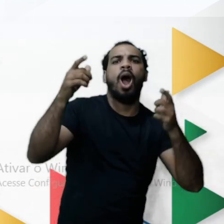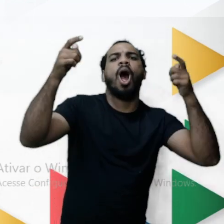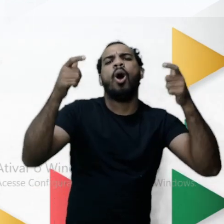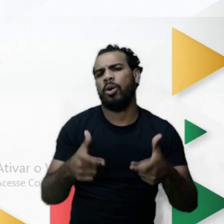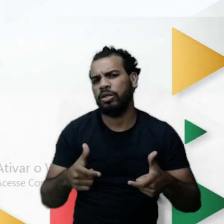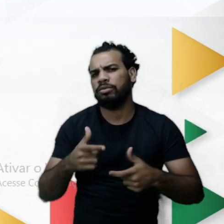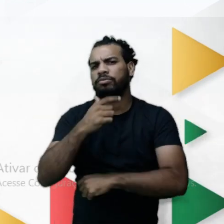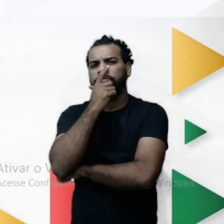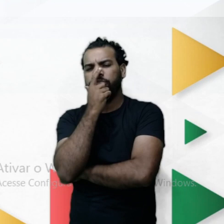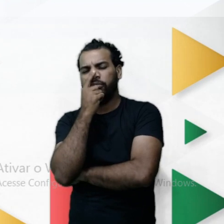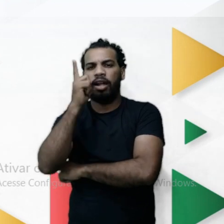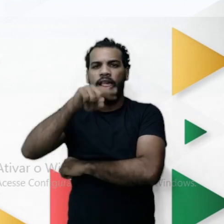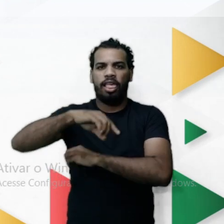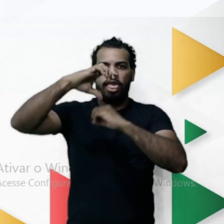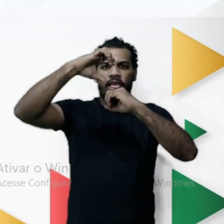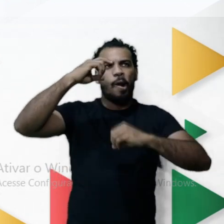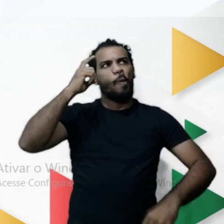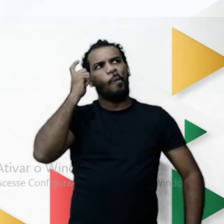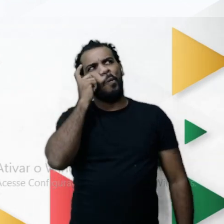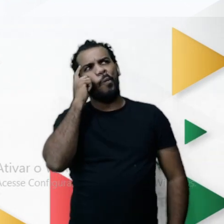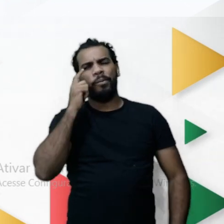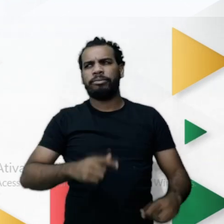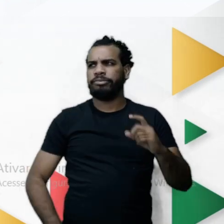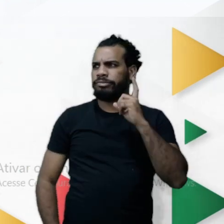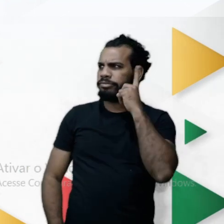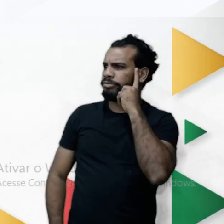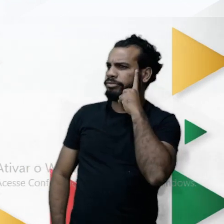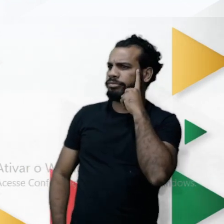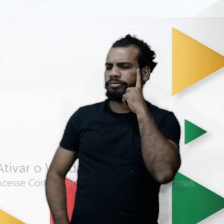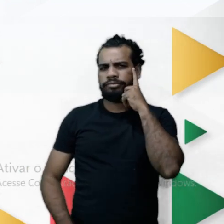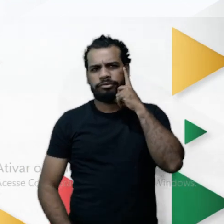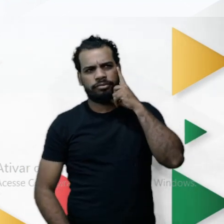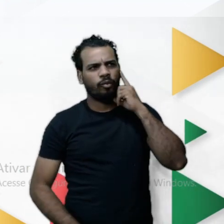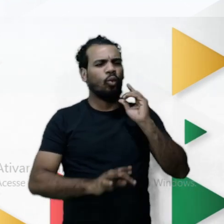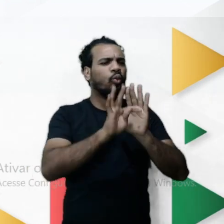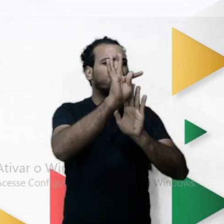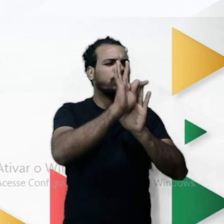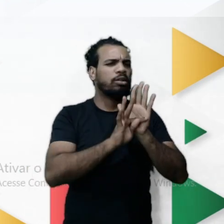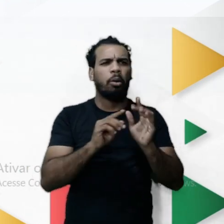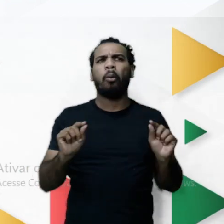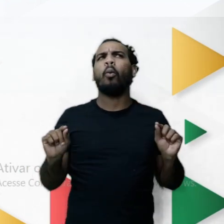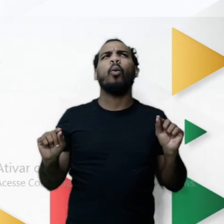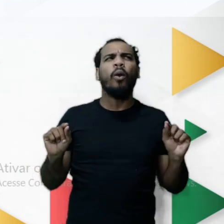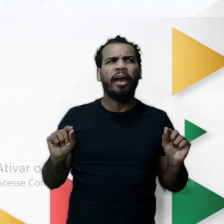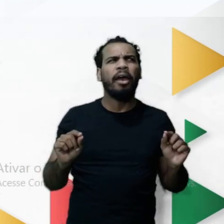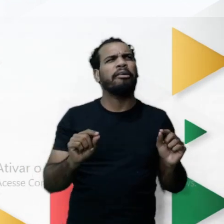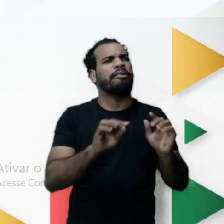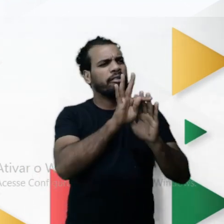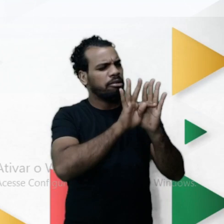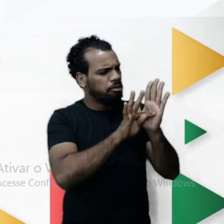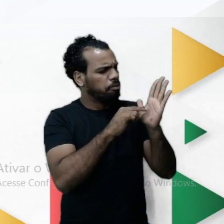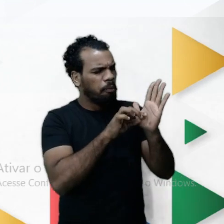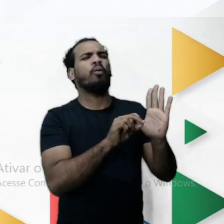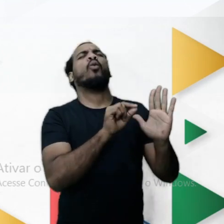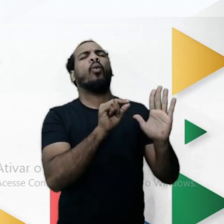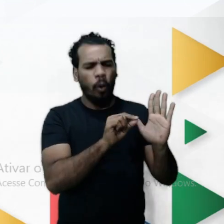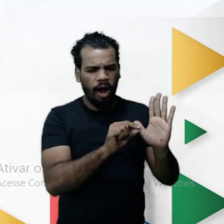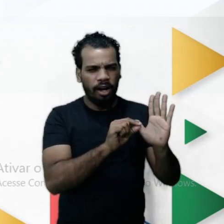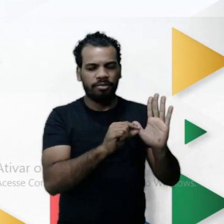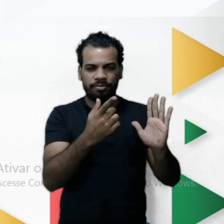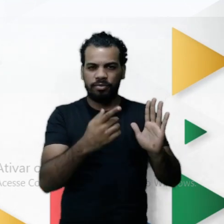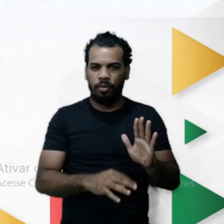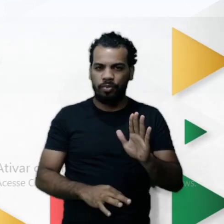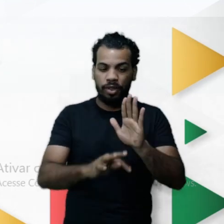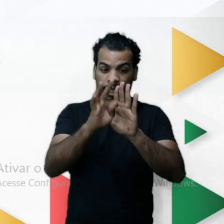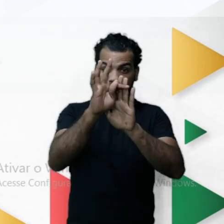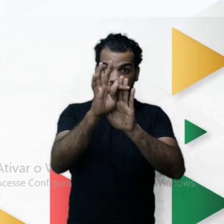interrogações, perguntas sobre a organização do texto. O que é o texto? Eu gostaria de lembrar uma curiosidade. A palavra